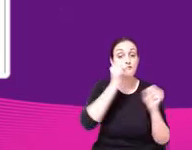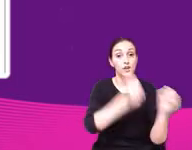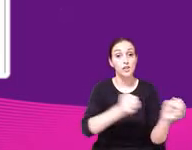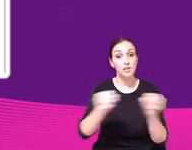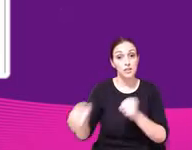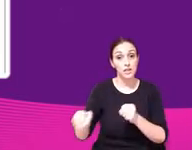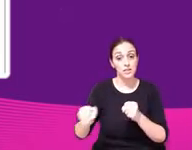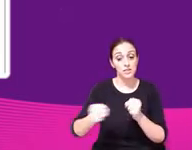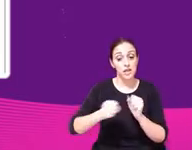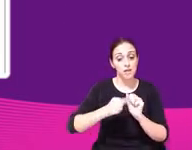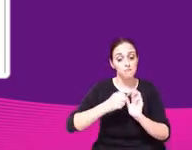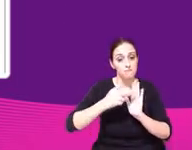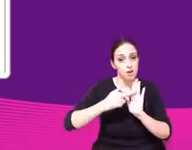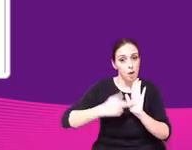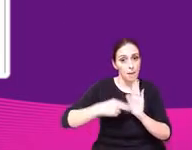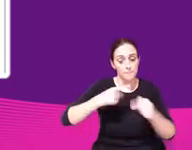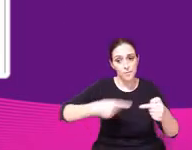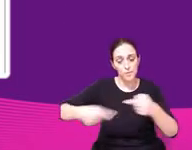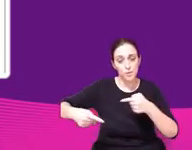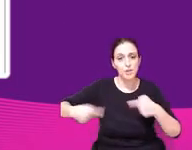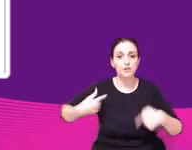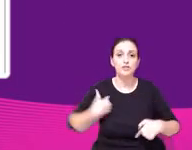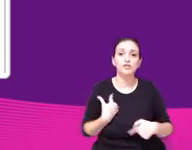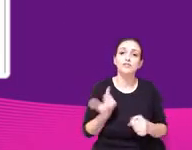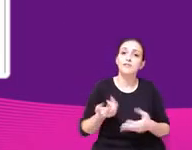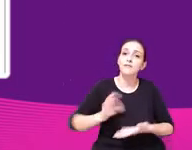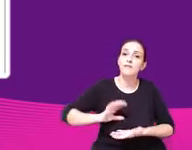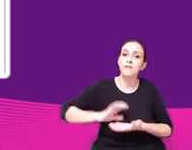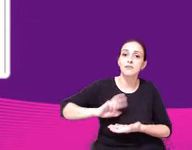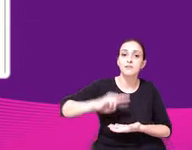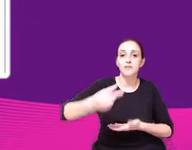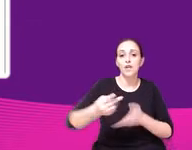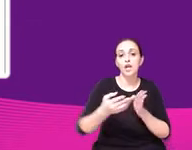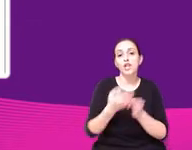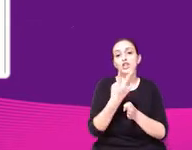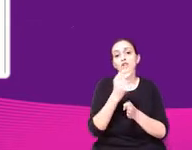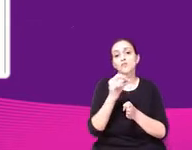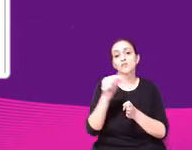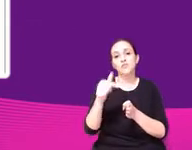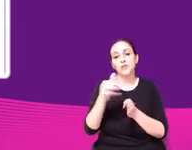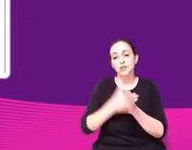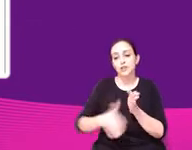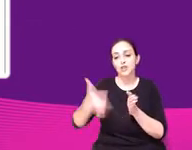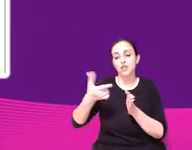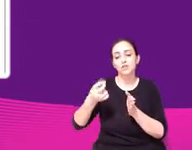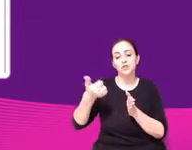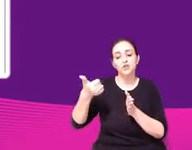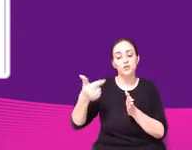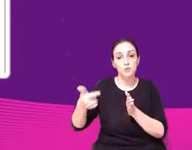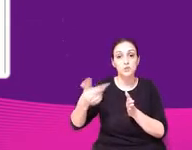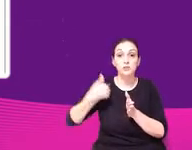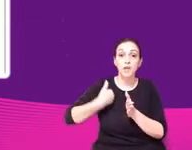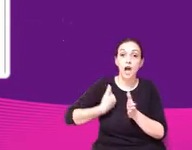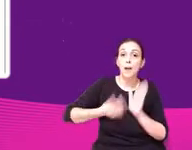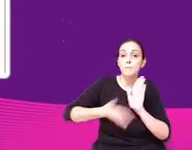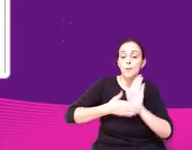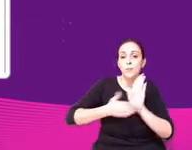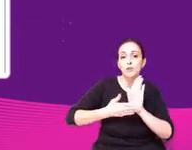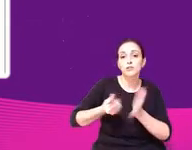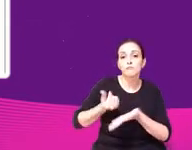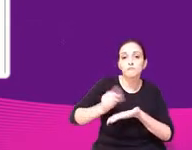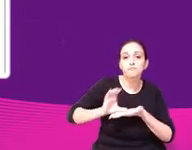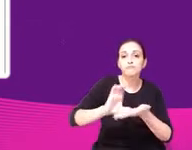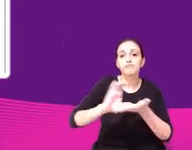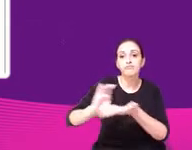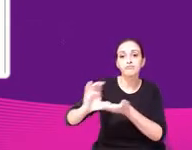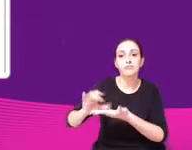entre 2007 e 2012. Então, a BTO trabalhou com propostas de financiamento que o Ministério concedeu, que vocês estão vendo ali,